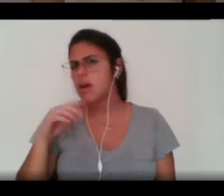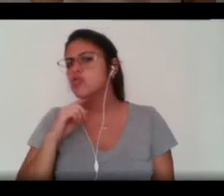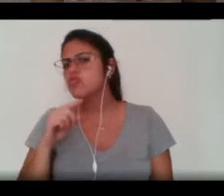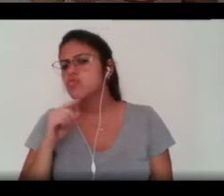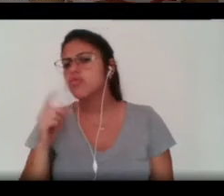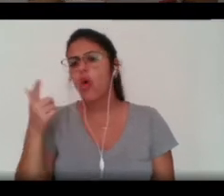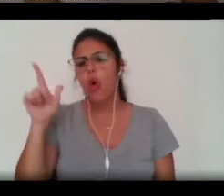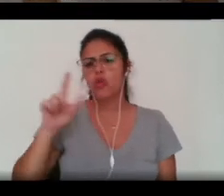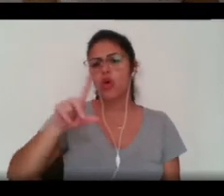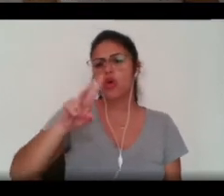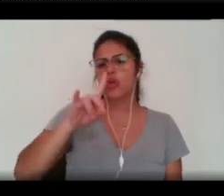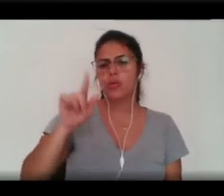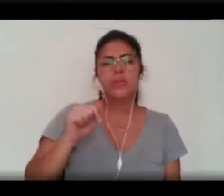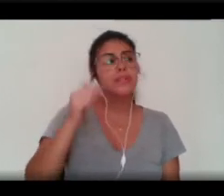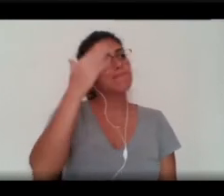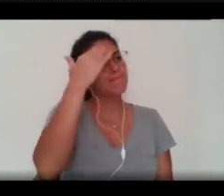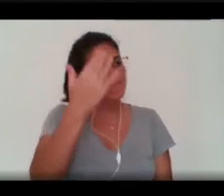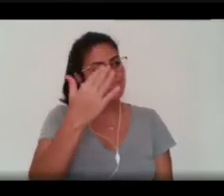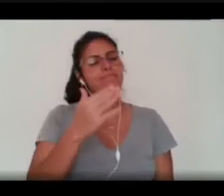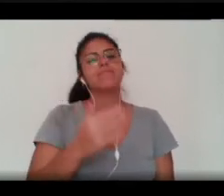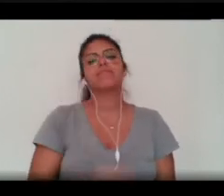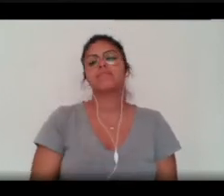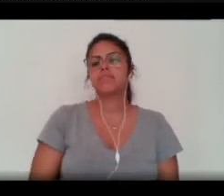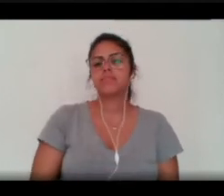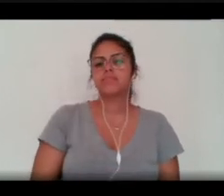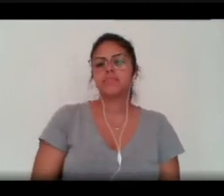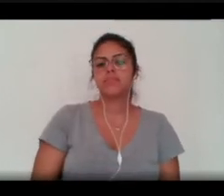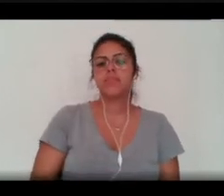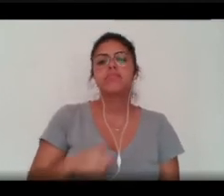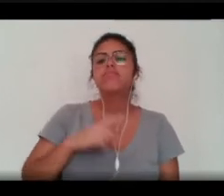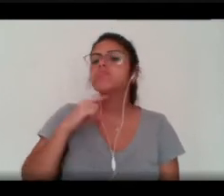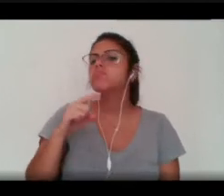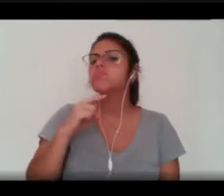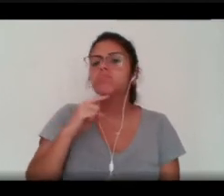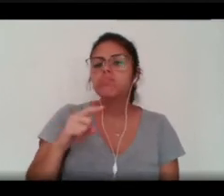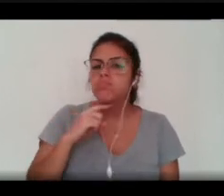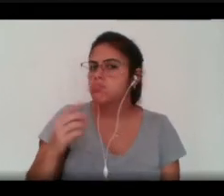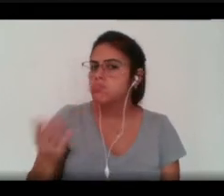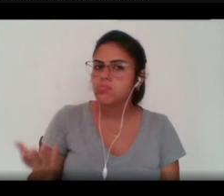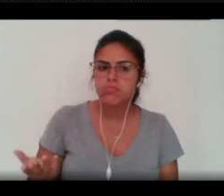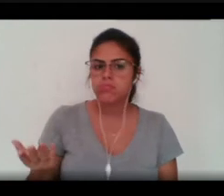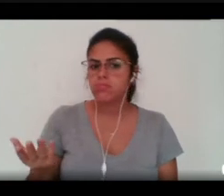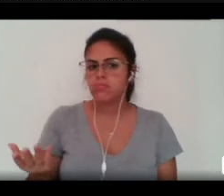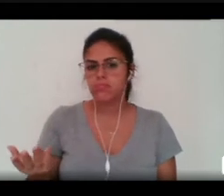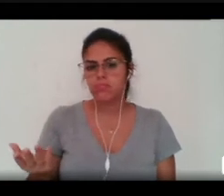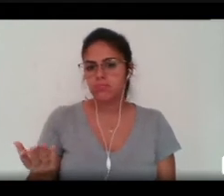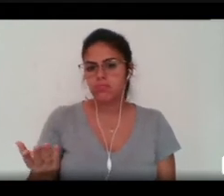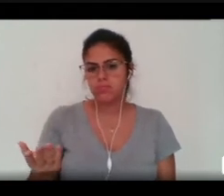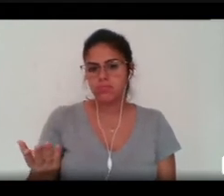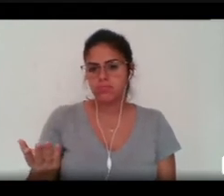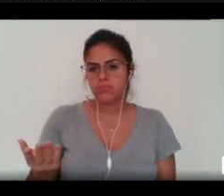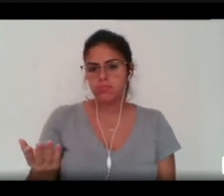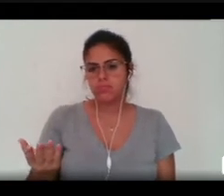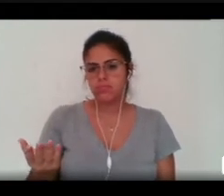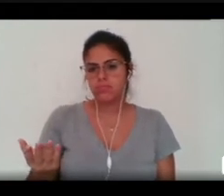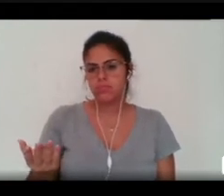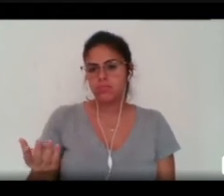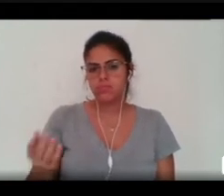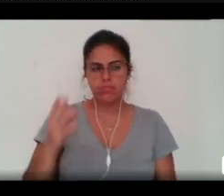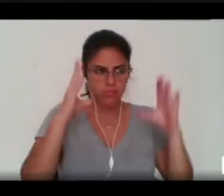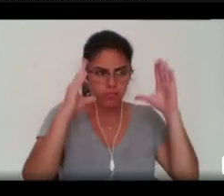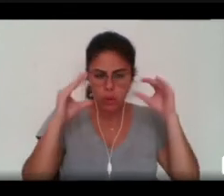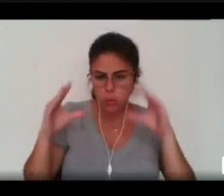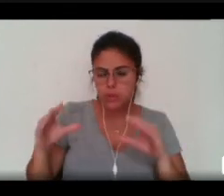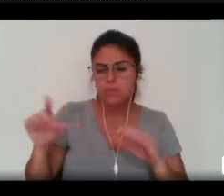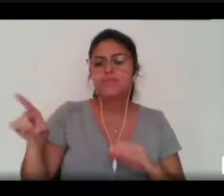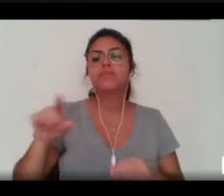pergunta? Tranquilo. No livro, hein, professora? No livro fica até mais